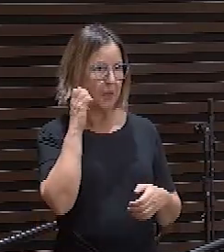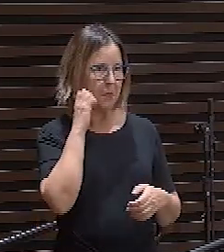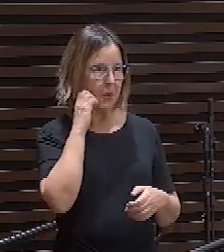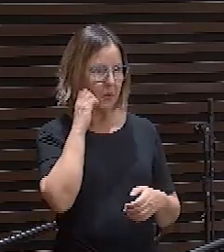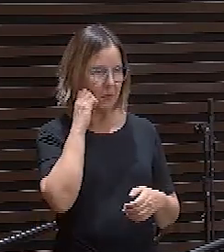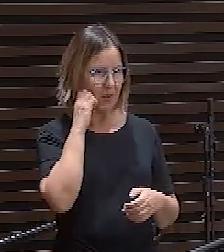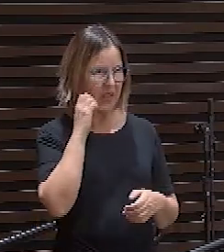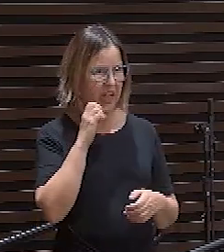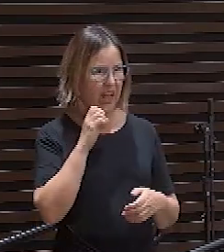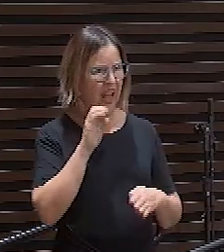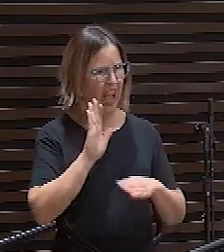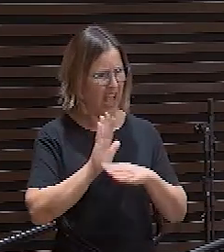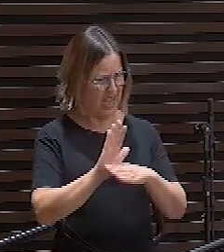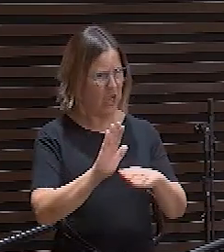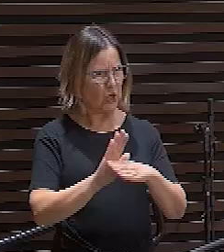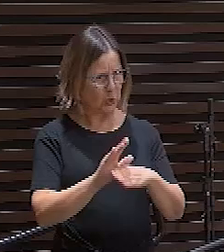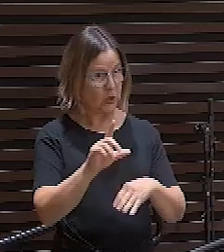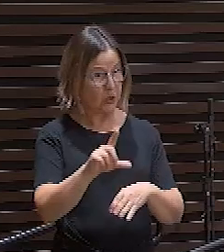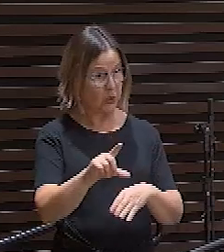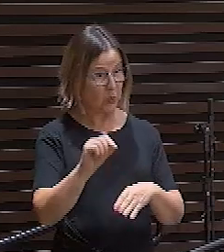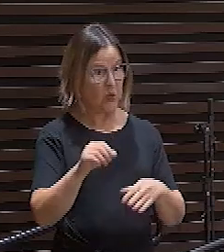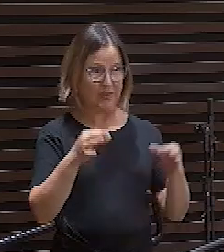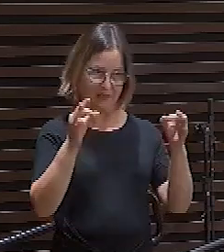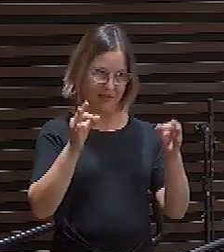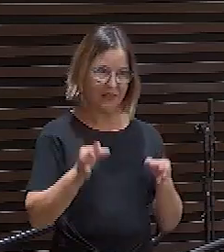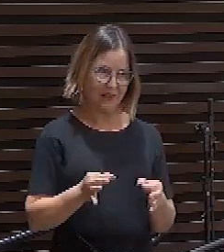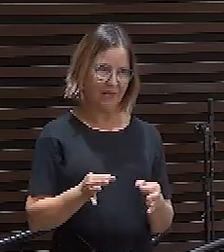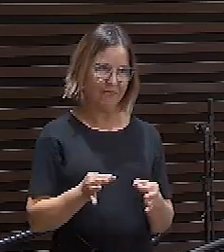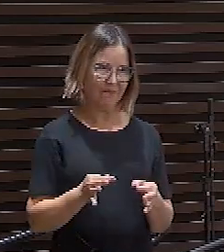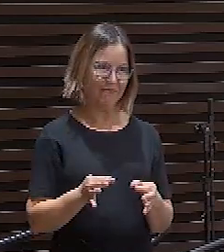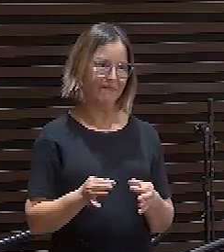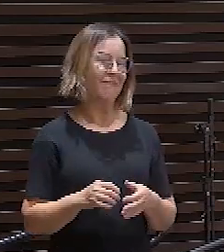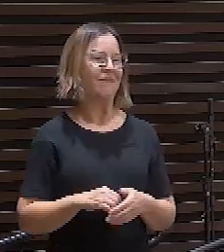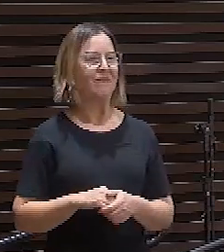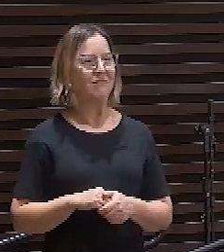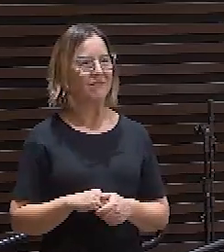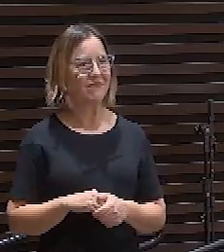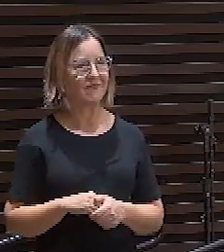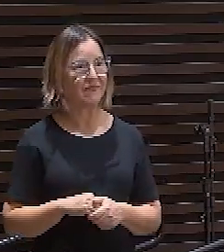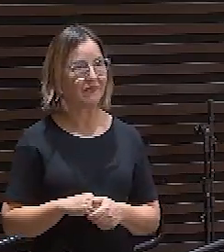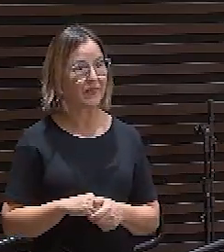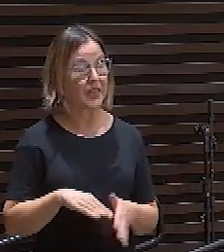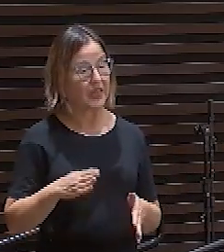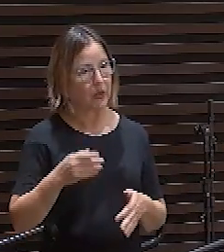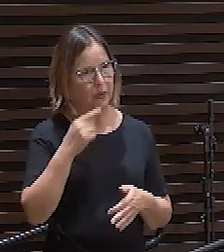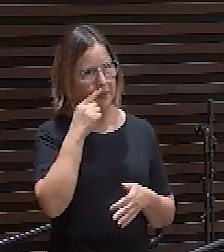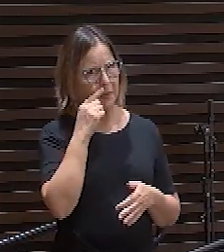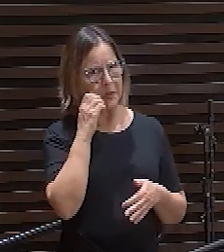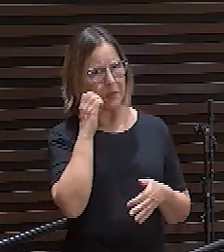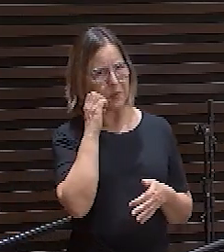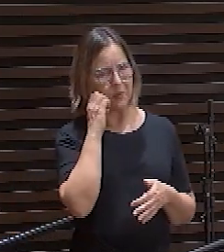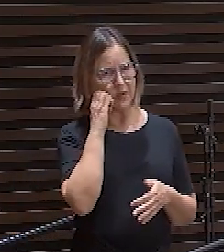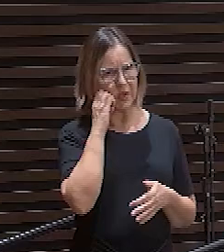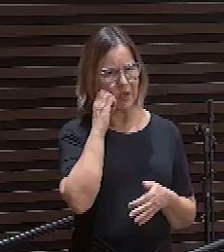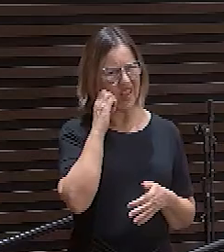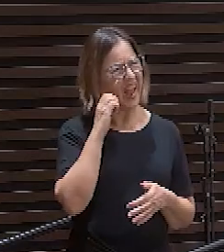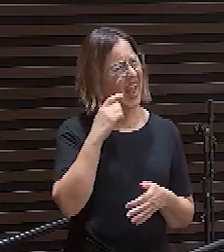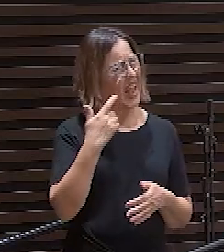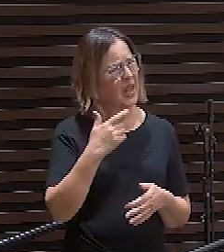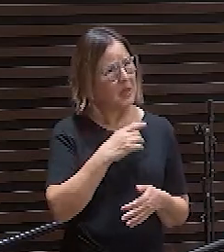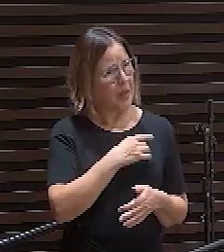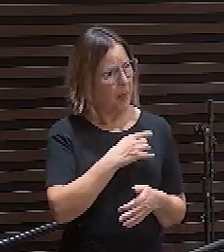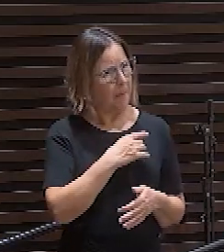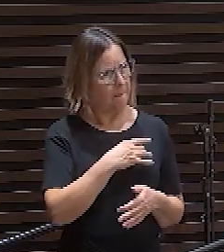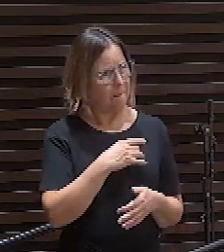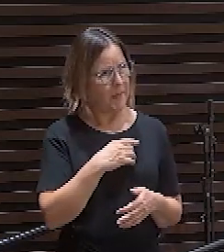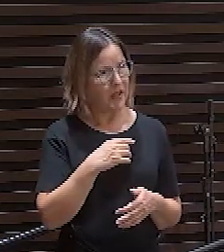dele também seja uma escolha que seja correta. Então, pais, não tenham medo de falar aos